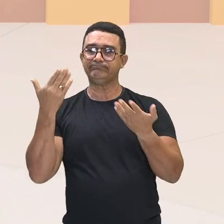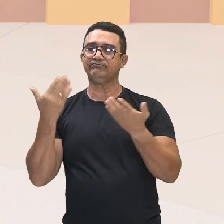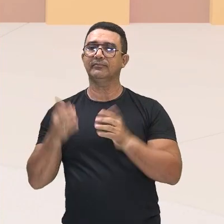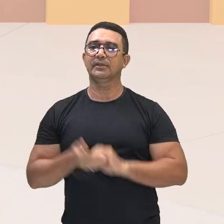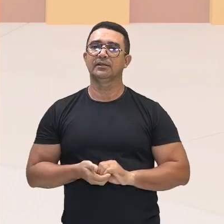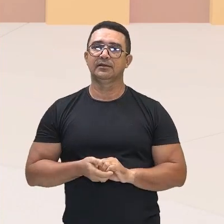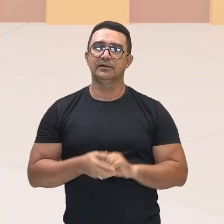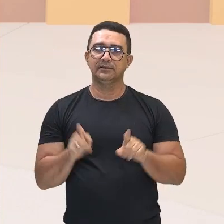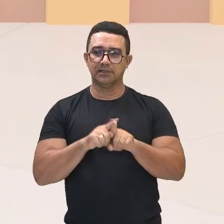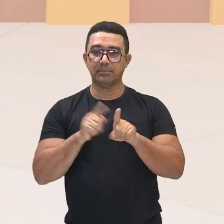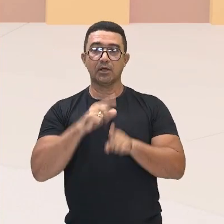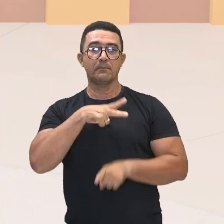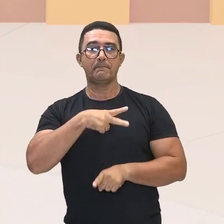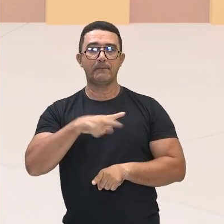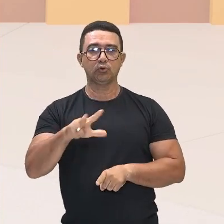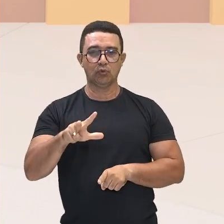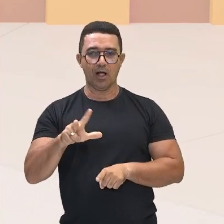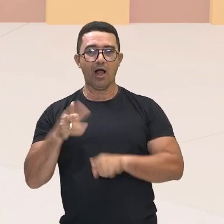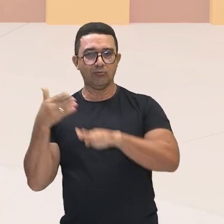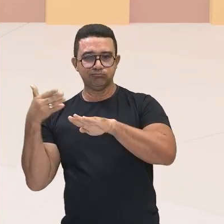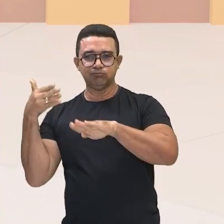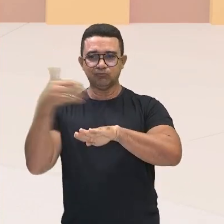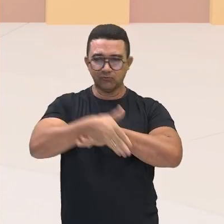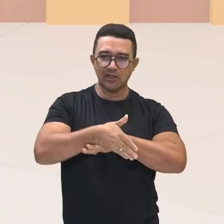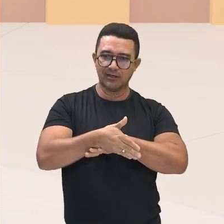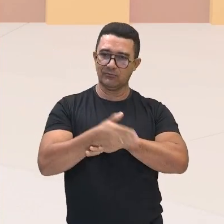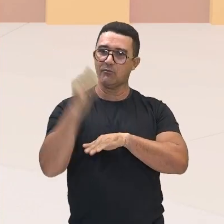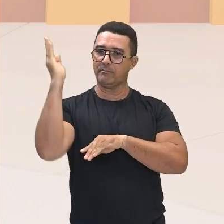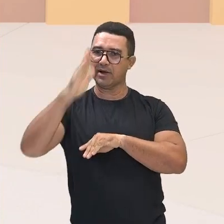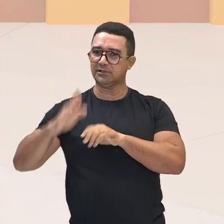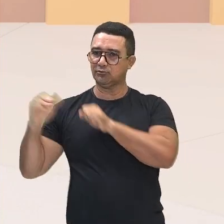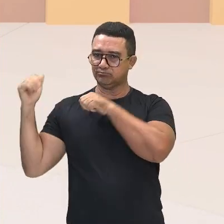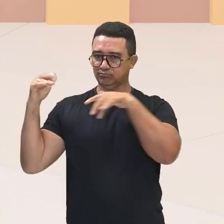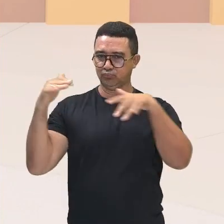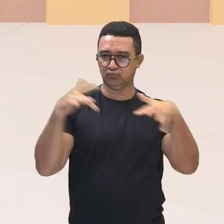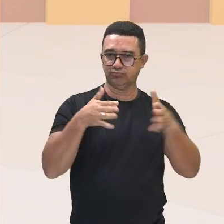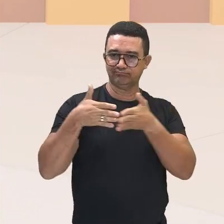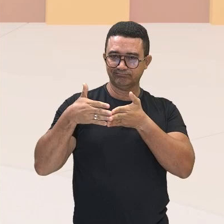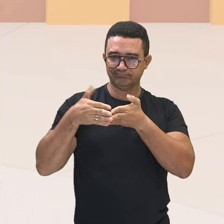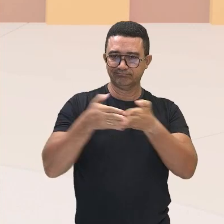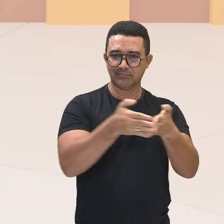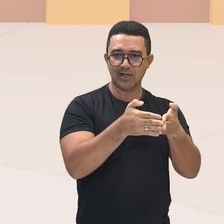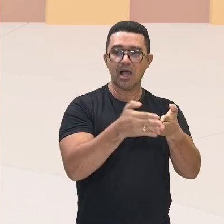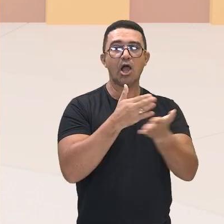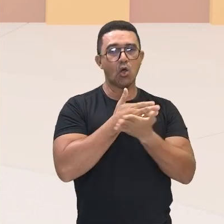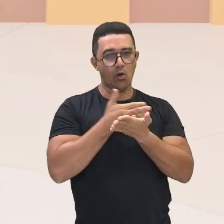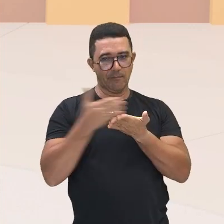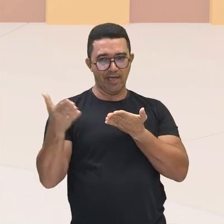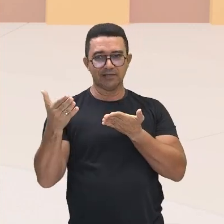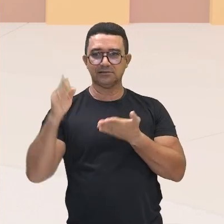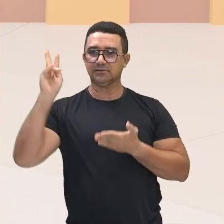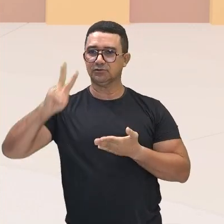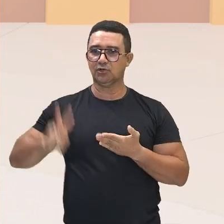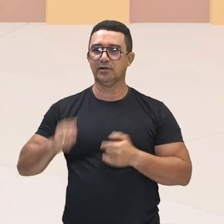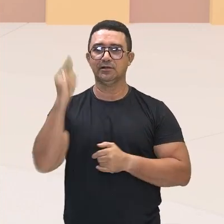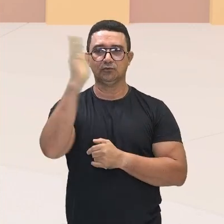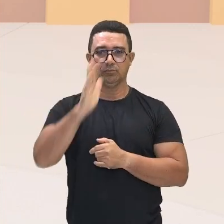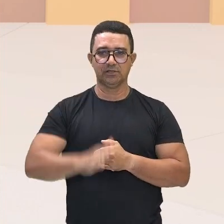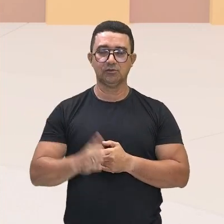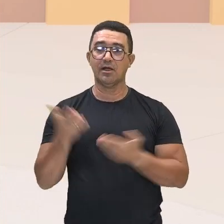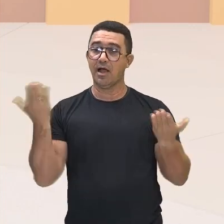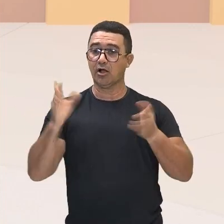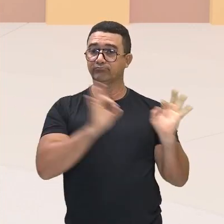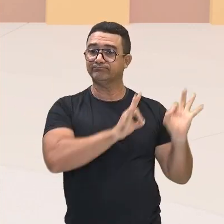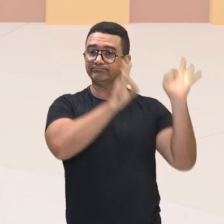população portuguesa, principalmente em nosso território, a gente vai ter, então, aí um pouco da história do Brasil, que a gente vai acompanhar um pouquinho agora sobre